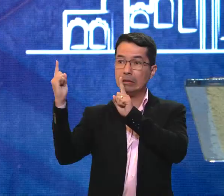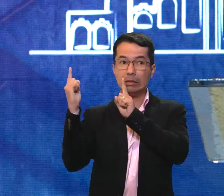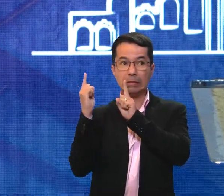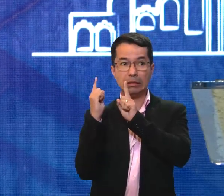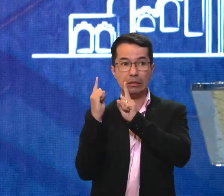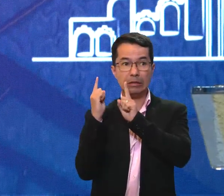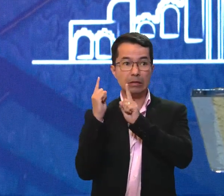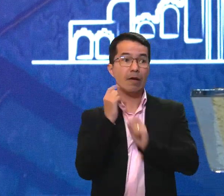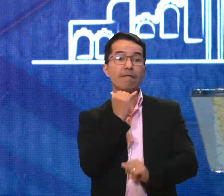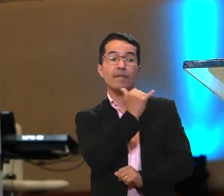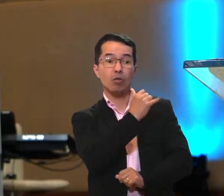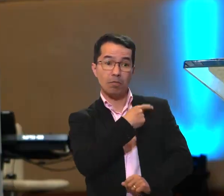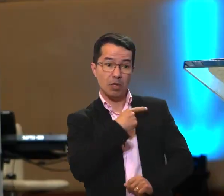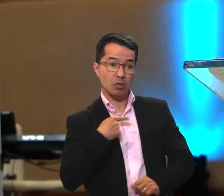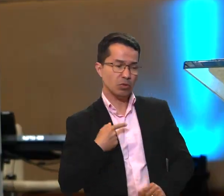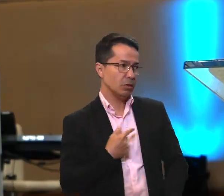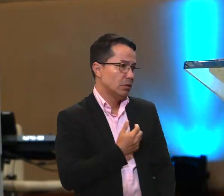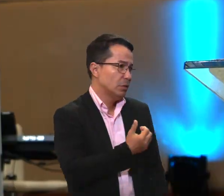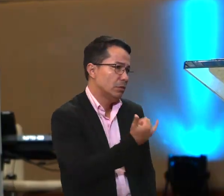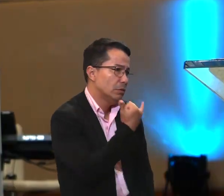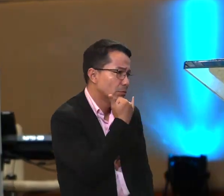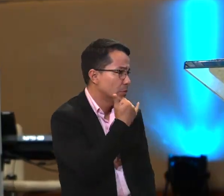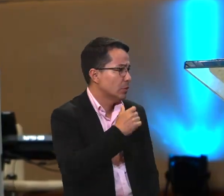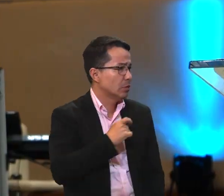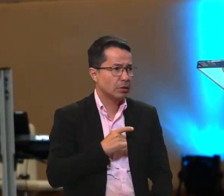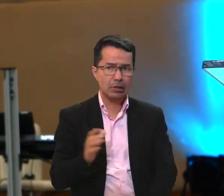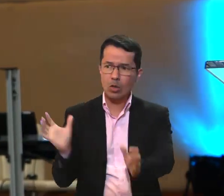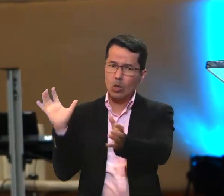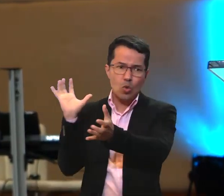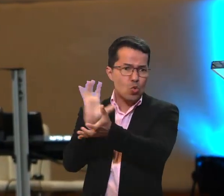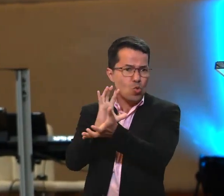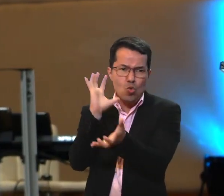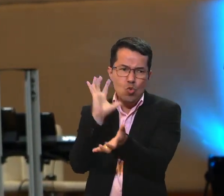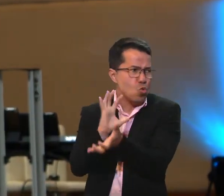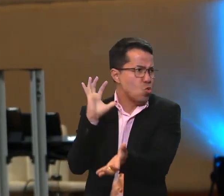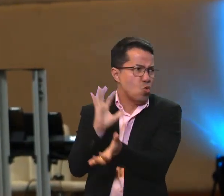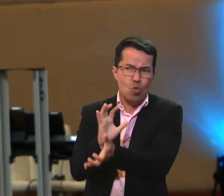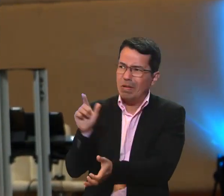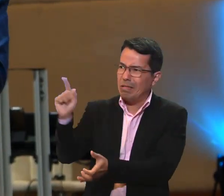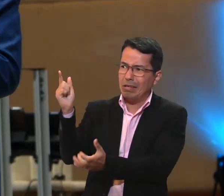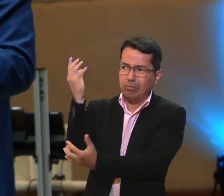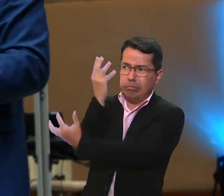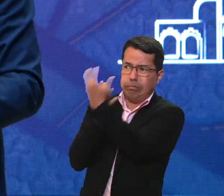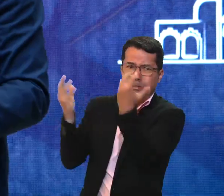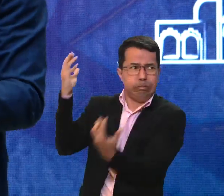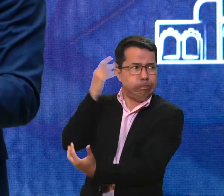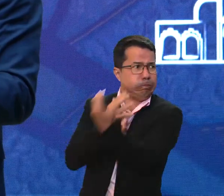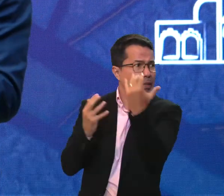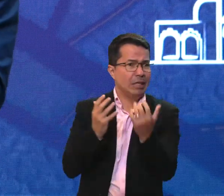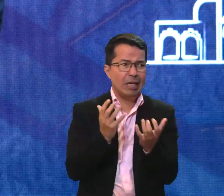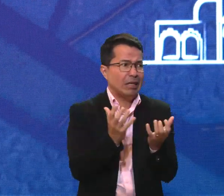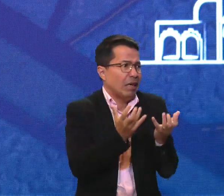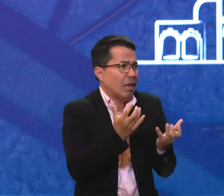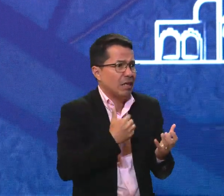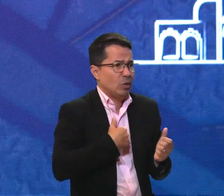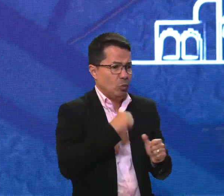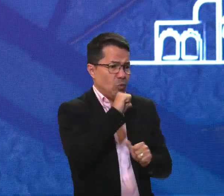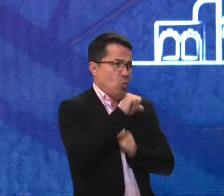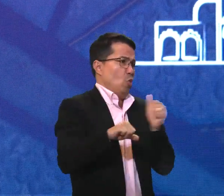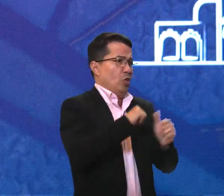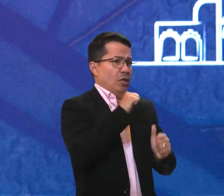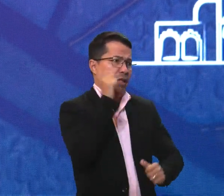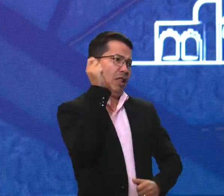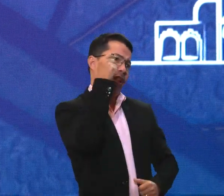olha, eu estou sendo aliciado por uma gangue do lugar onde eu moro, e eles querem que eu me torne uma garota de